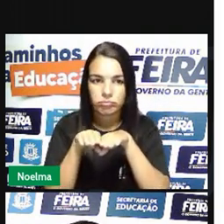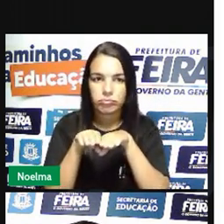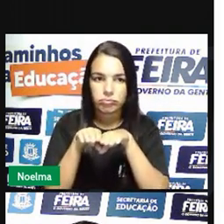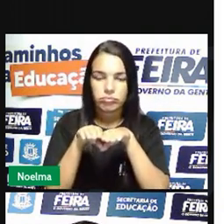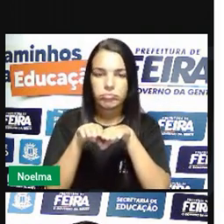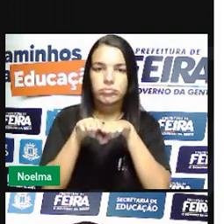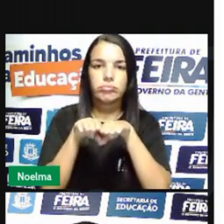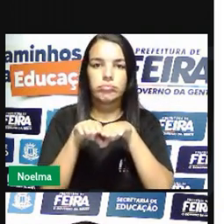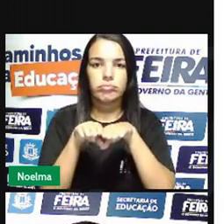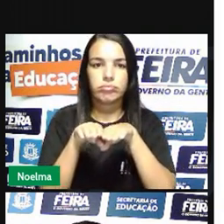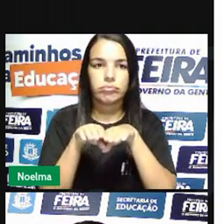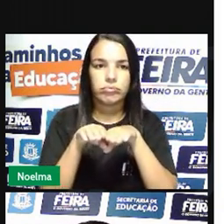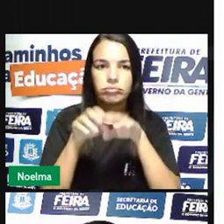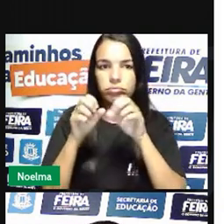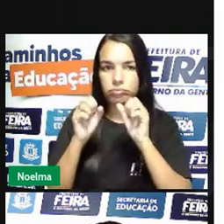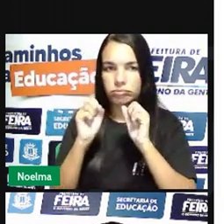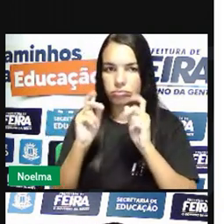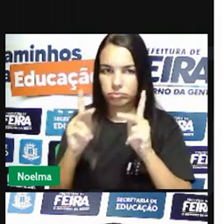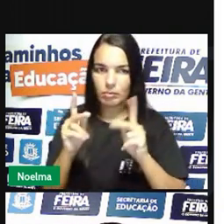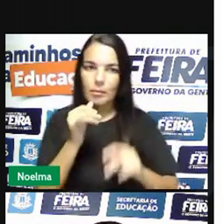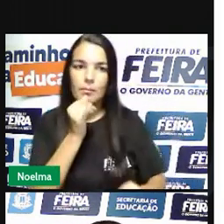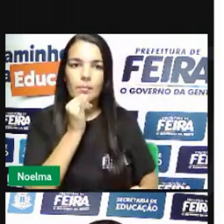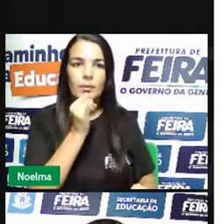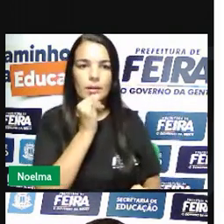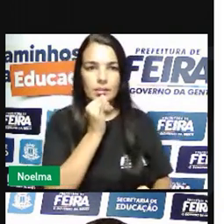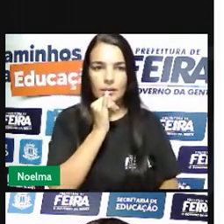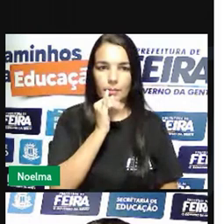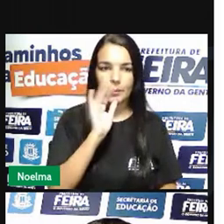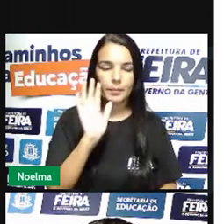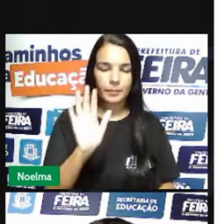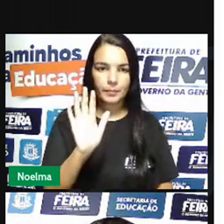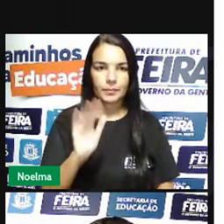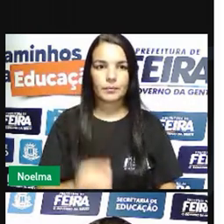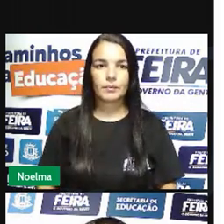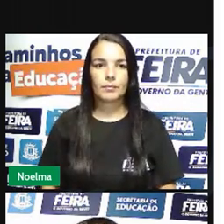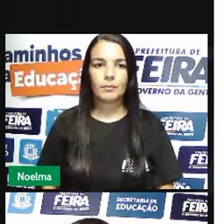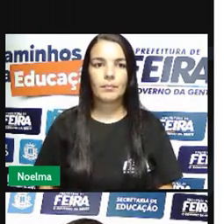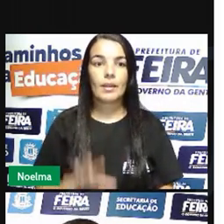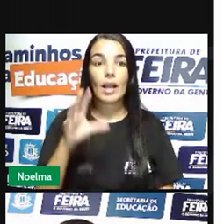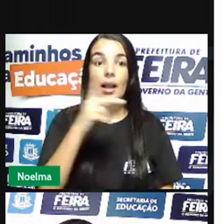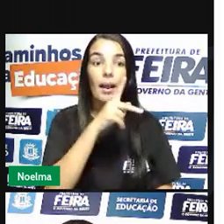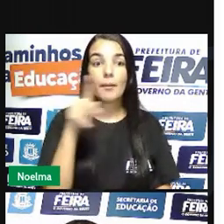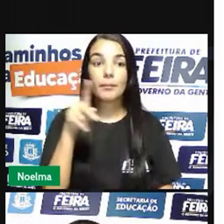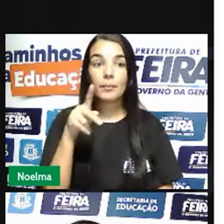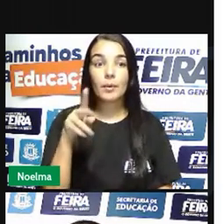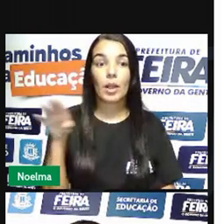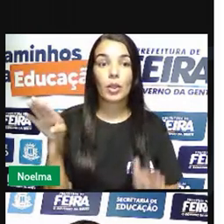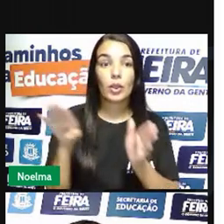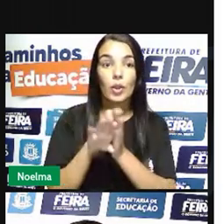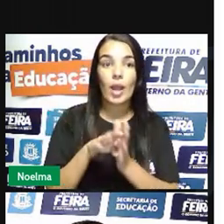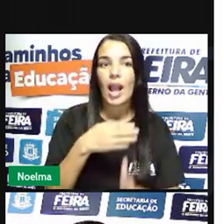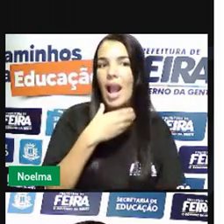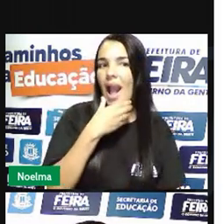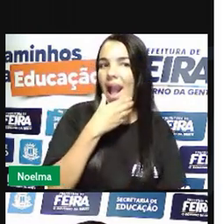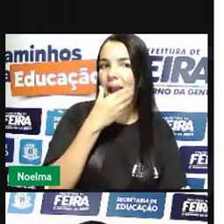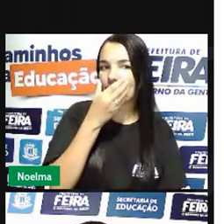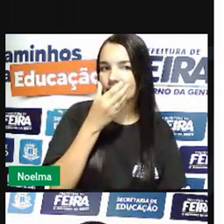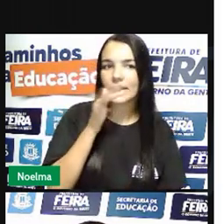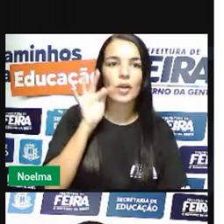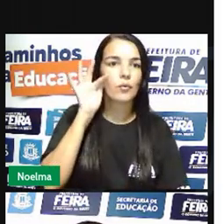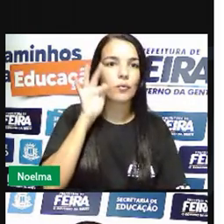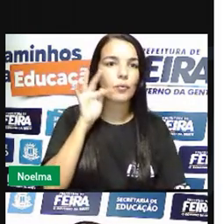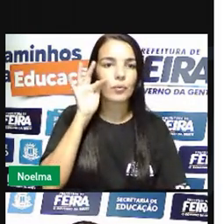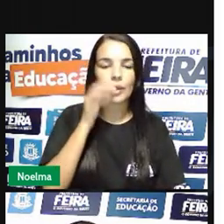do mesmo tamanho por exemplo e a prova trouxe aqui uma maçã